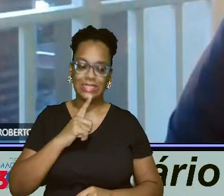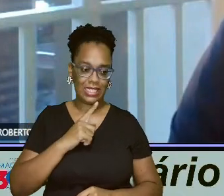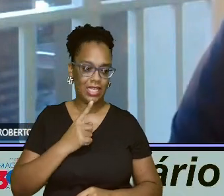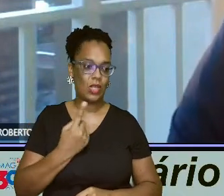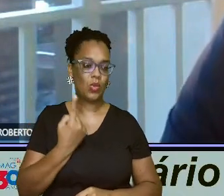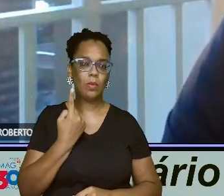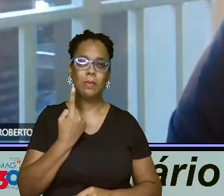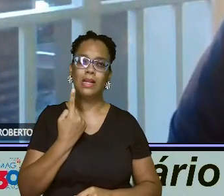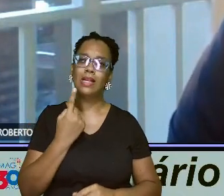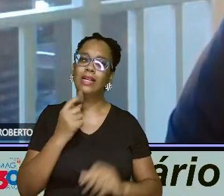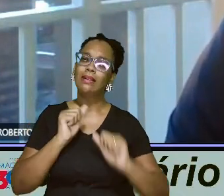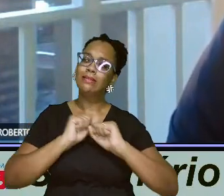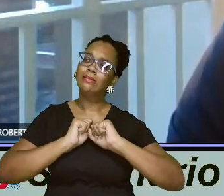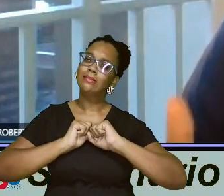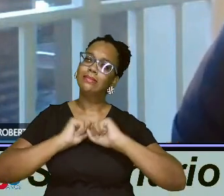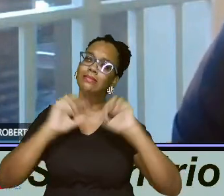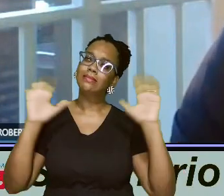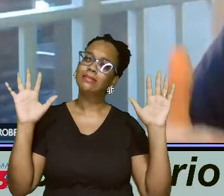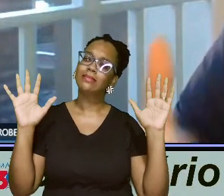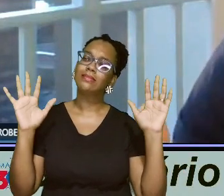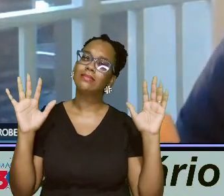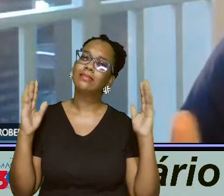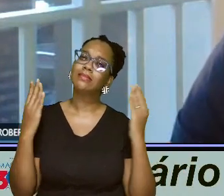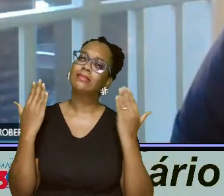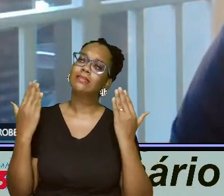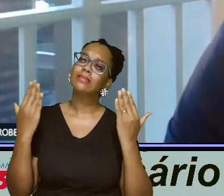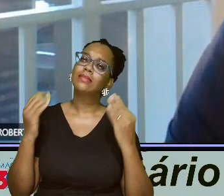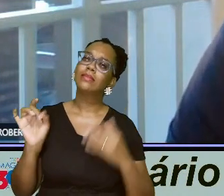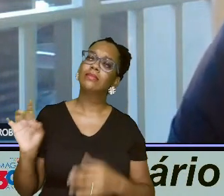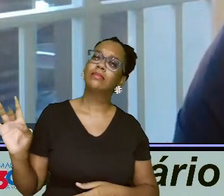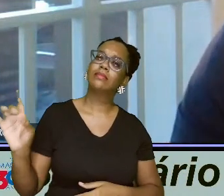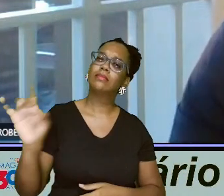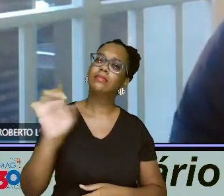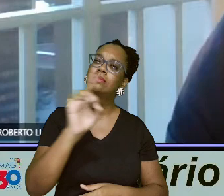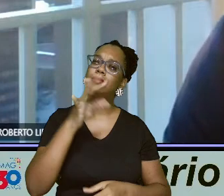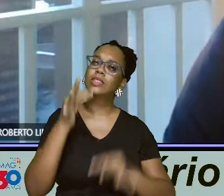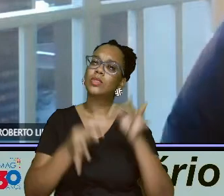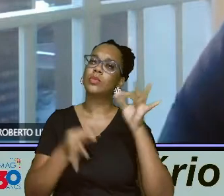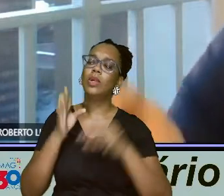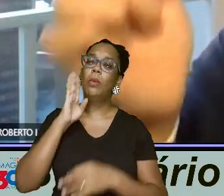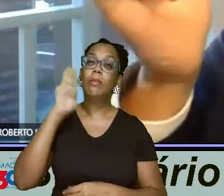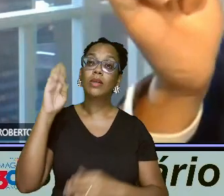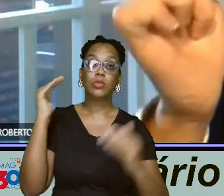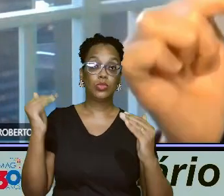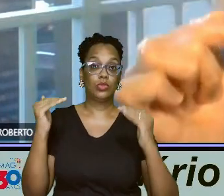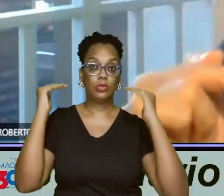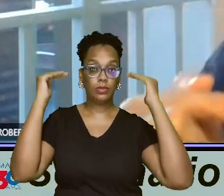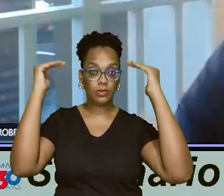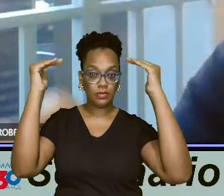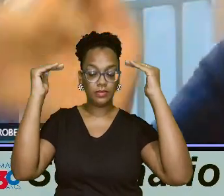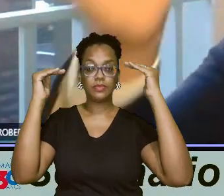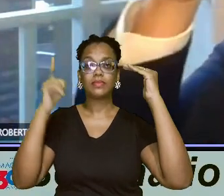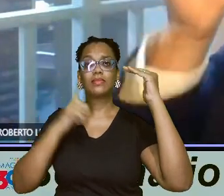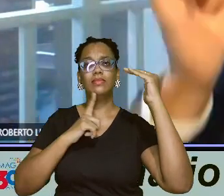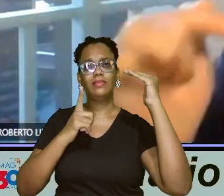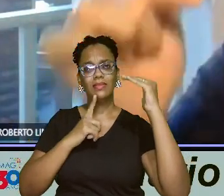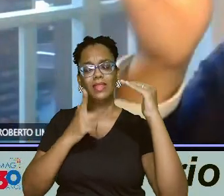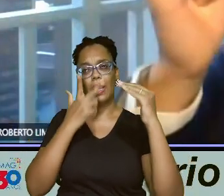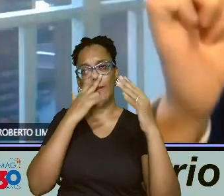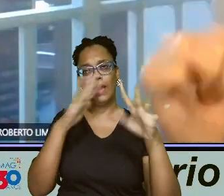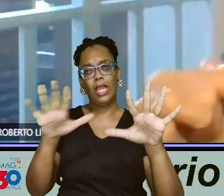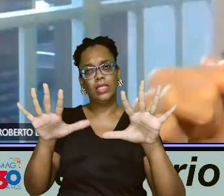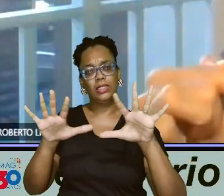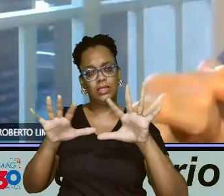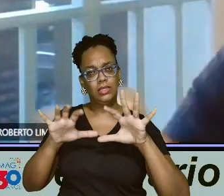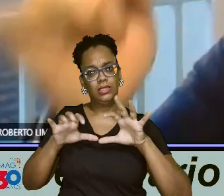nítida tendência dos tribunais, principalmente dos tribunais superiores, de introjetarem na